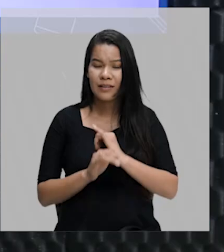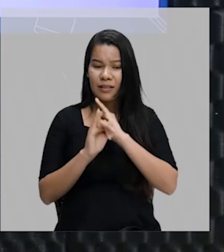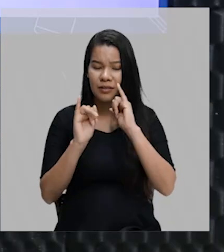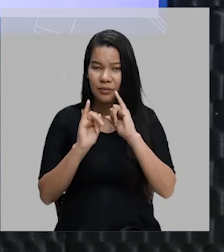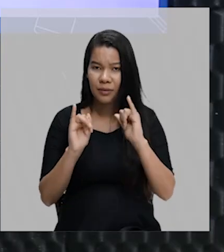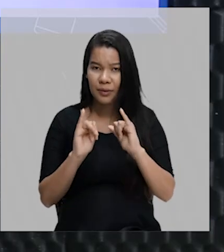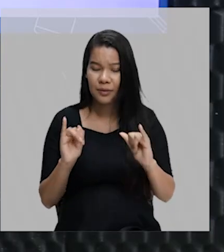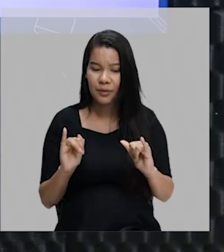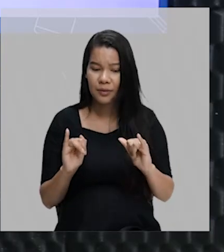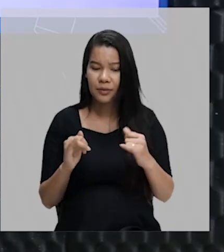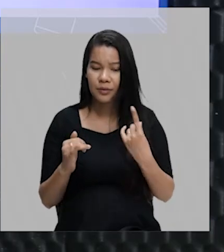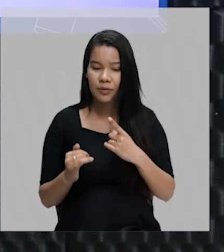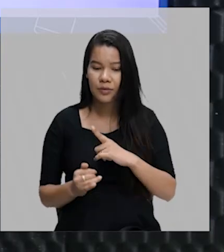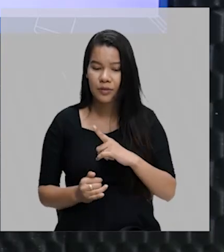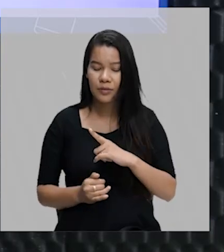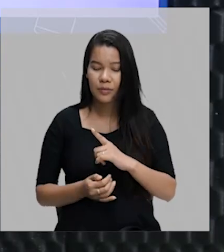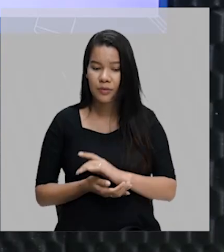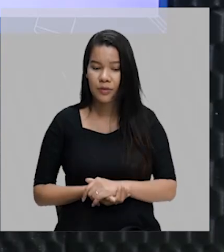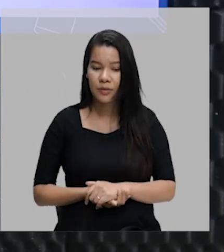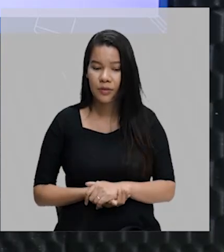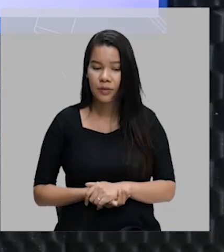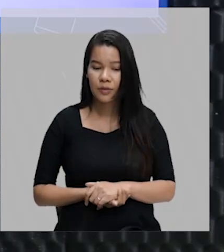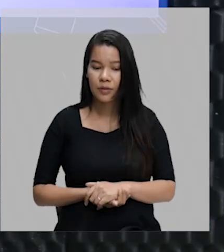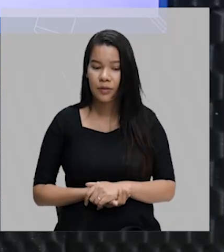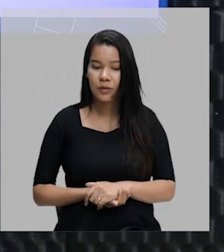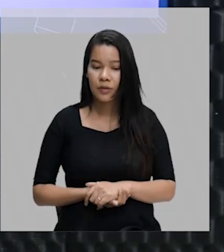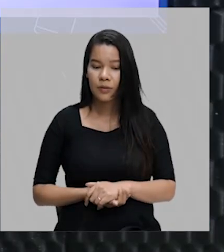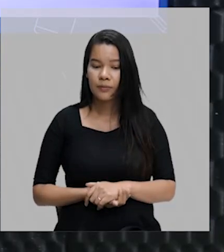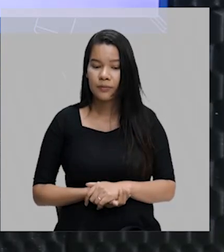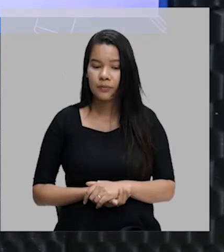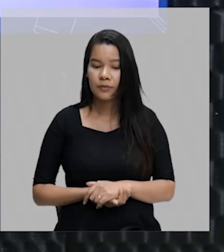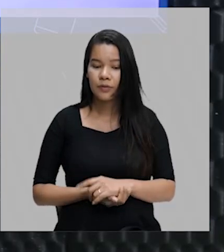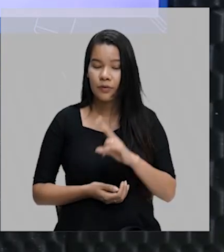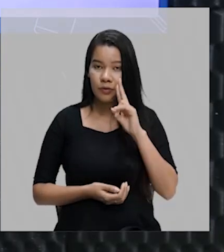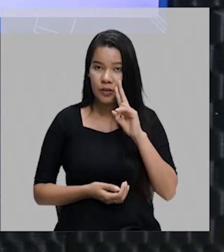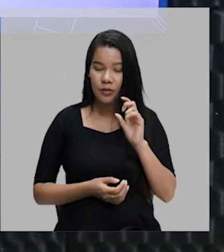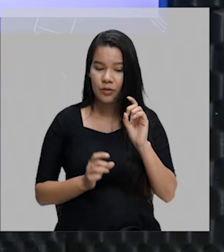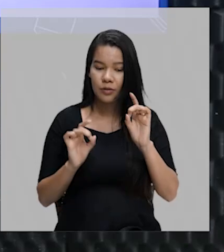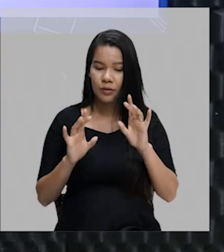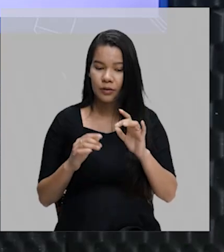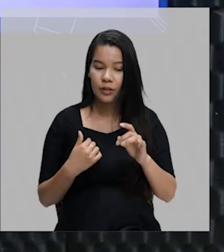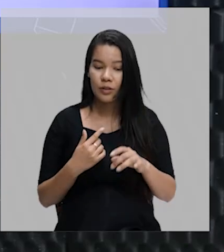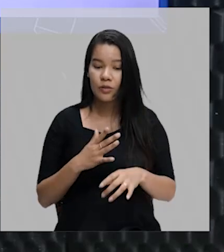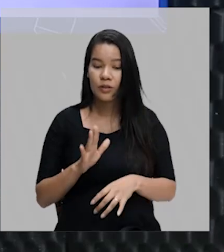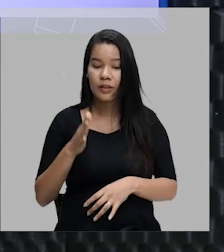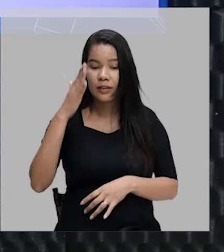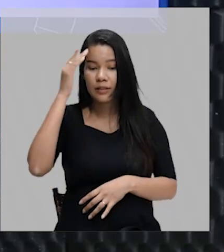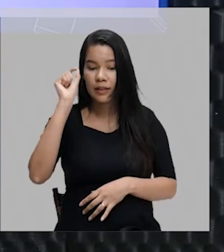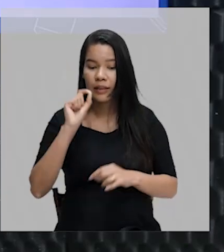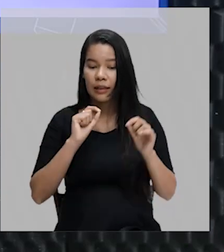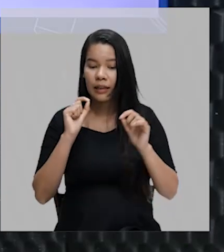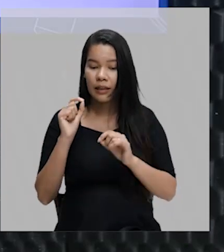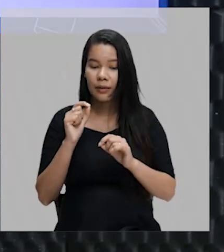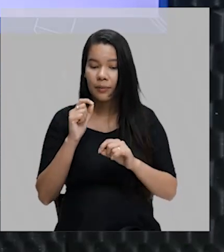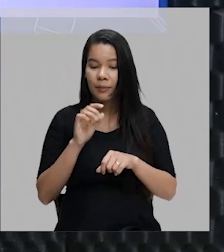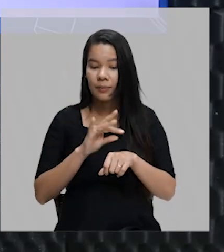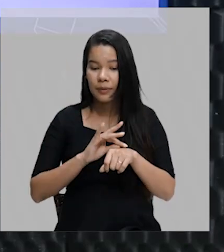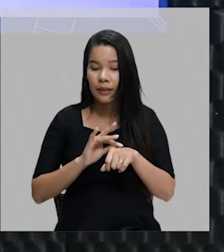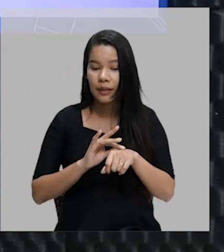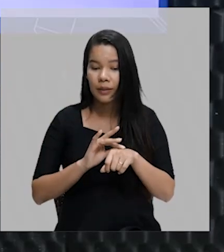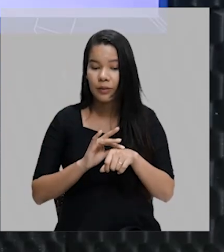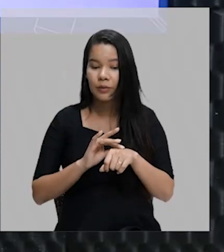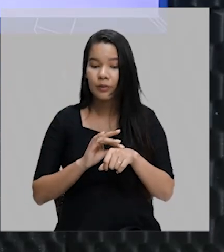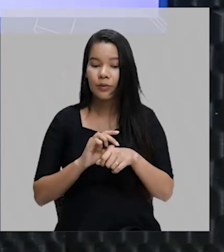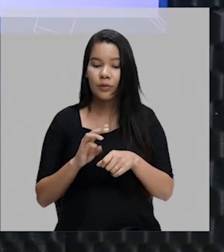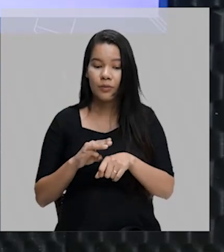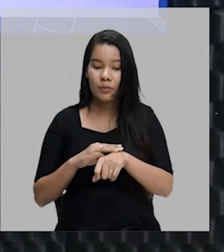dados aqui, nós temos esses genótipos e esses fenótipos. Olha aqui, ó. Eu sei que preto é assim, o marrom vai ter